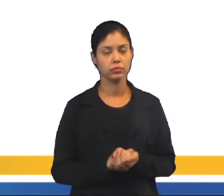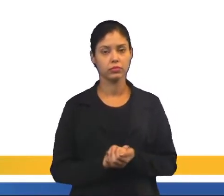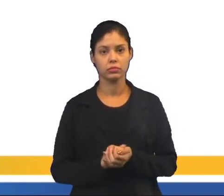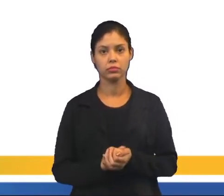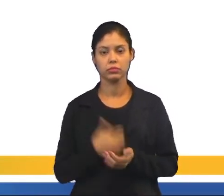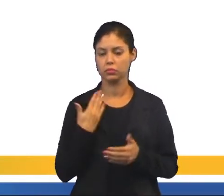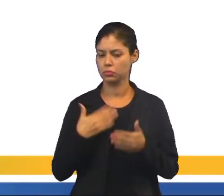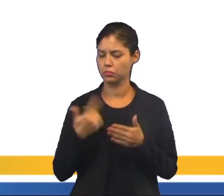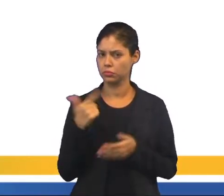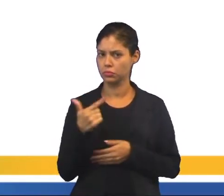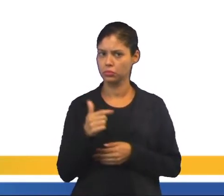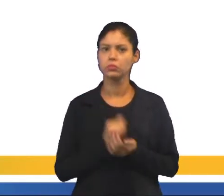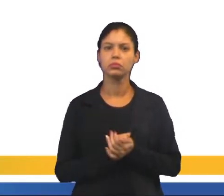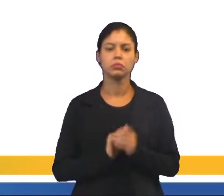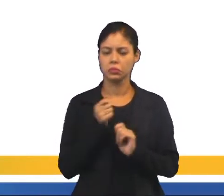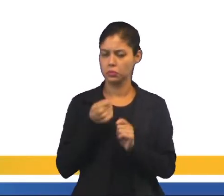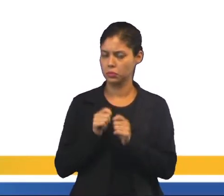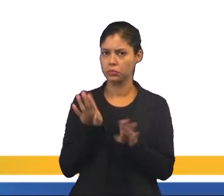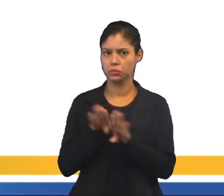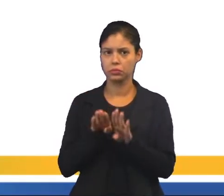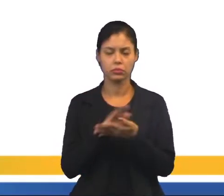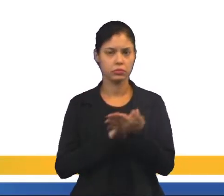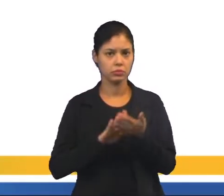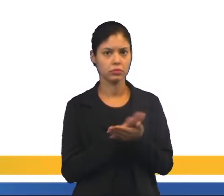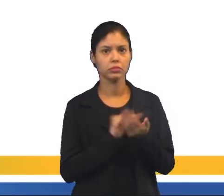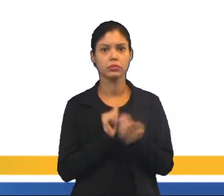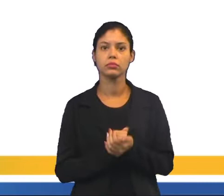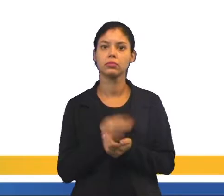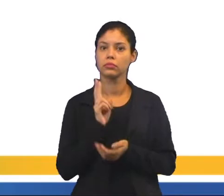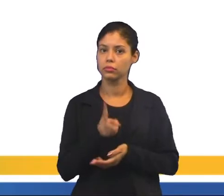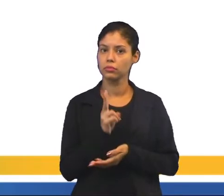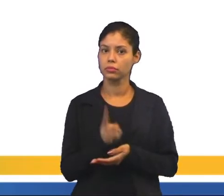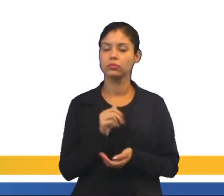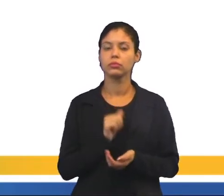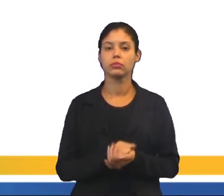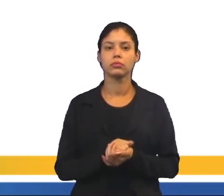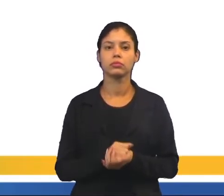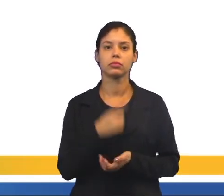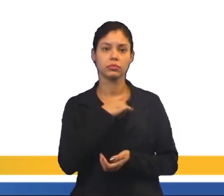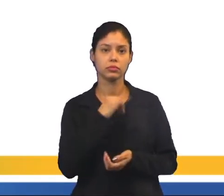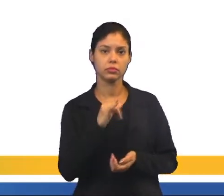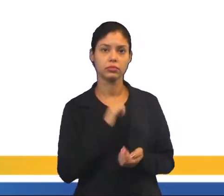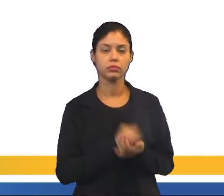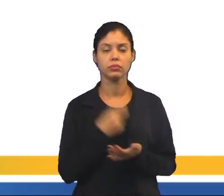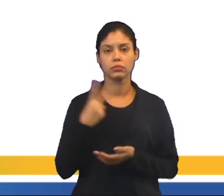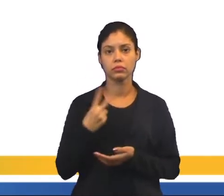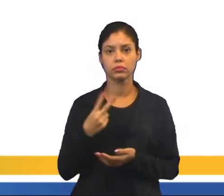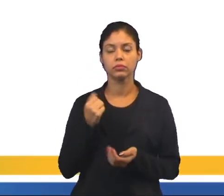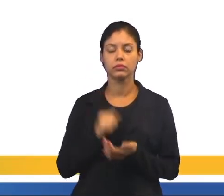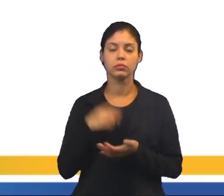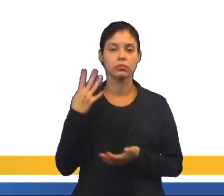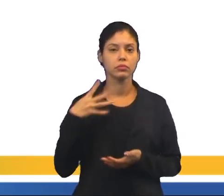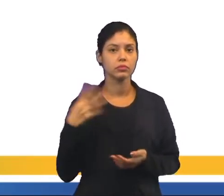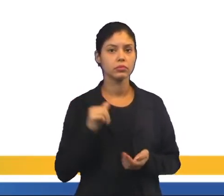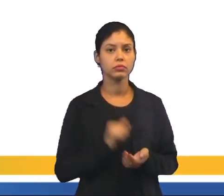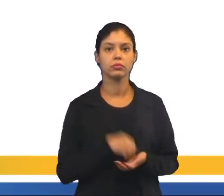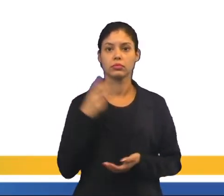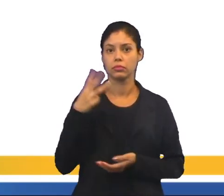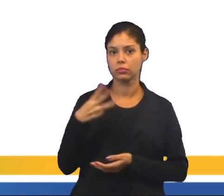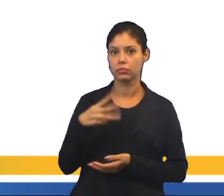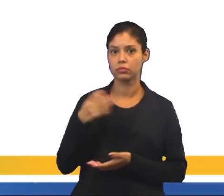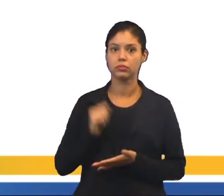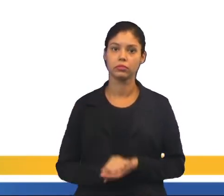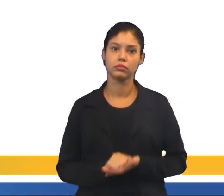elas sem ocorrências de deformação. Então, a mesma proporção. Se tinha 2, agora tem 4. Se tinha